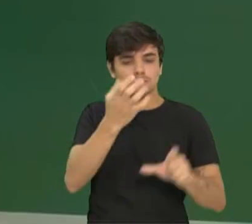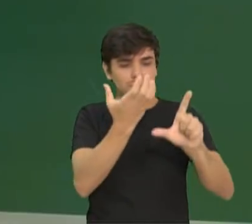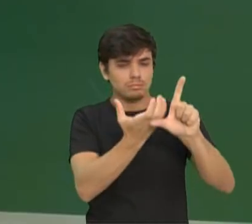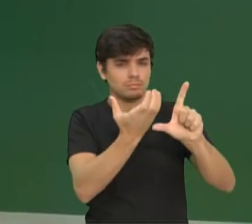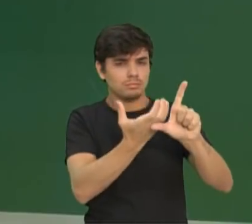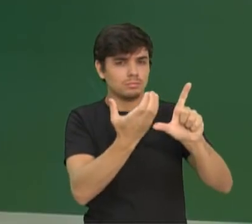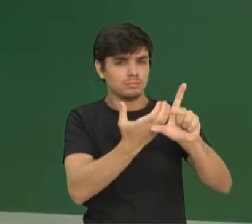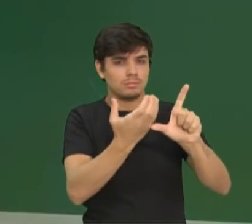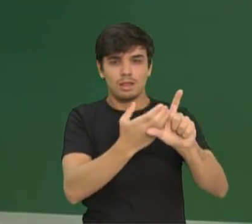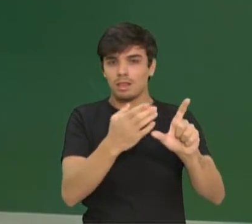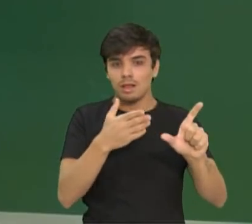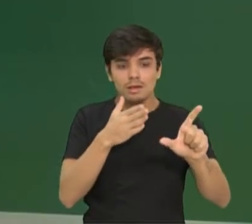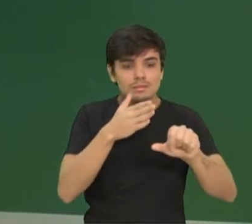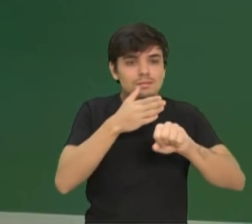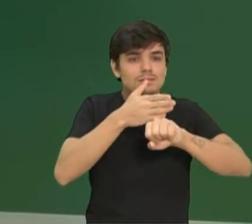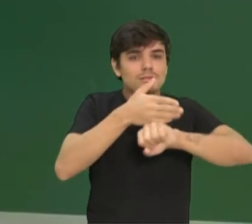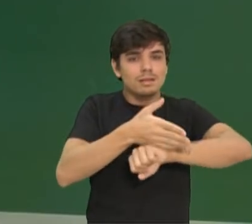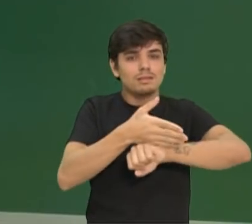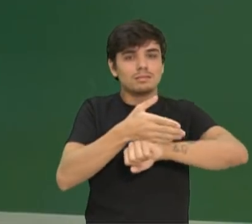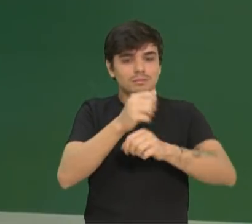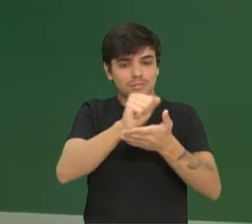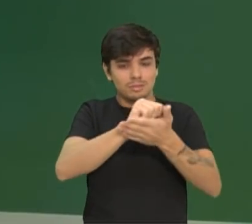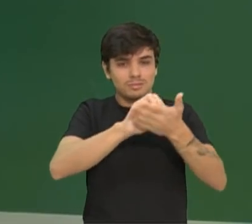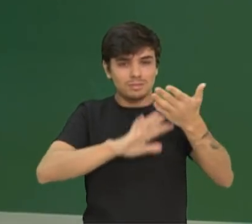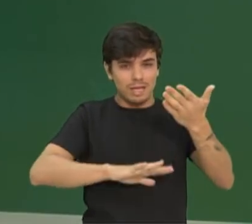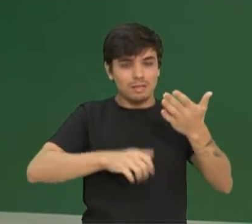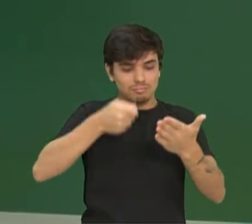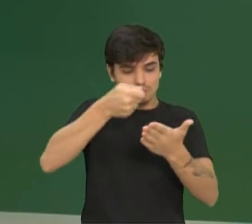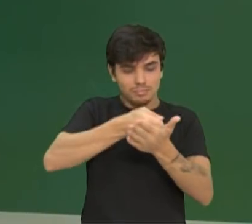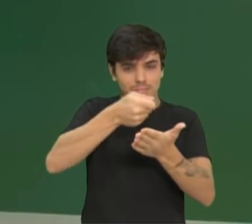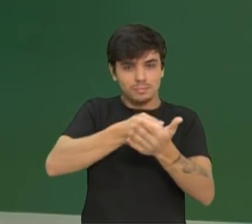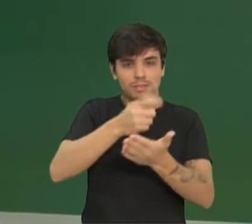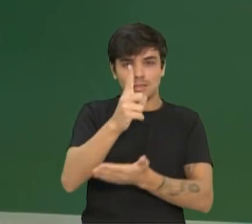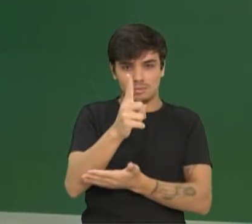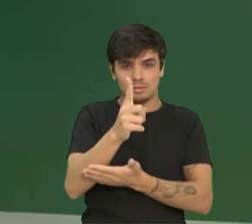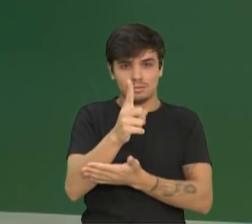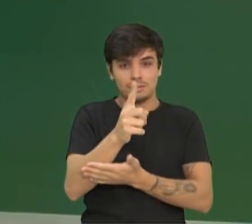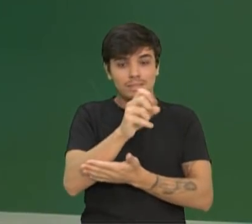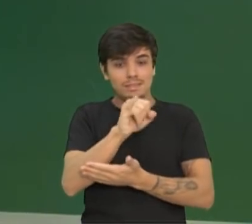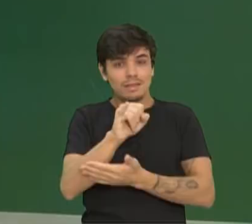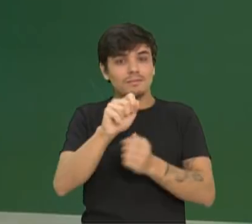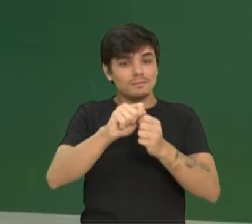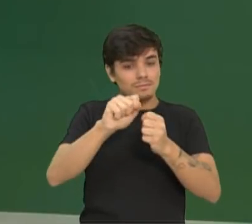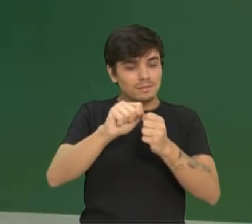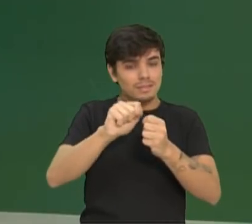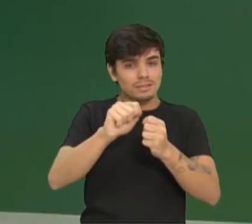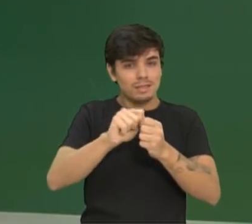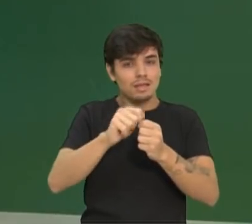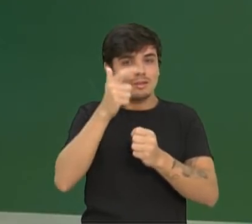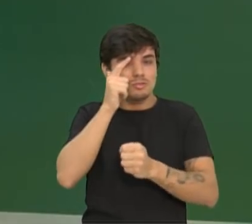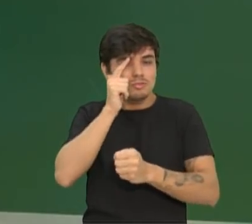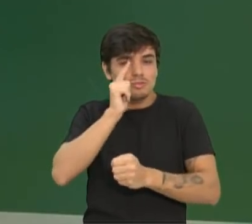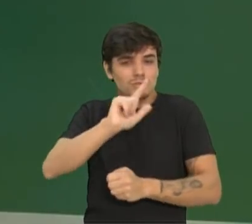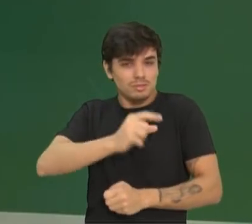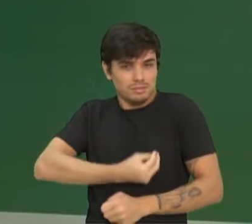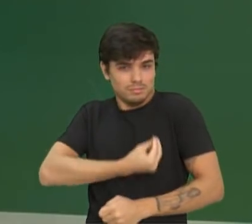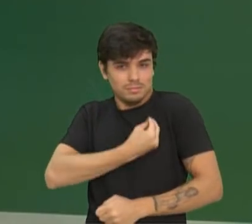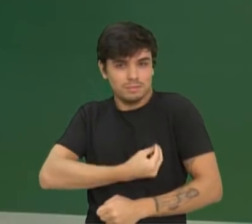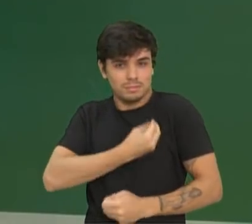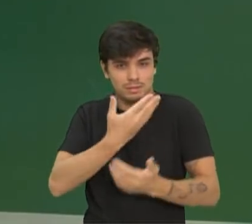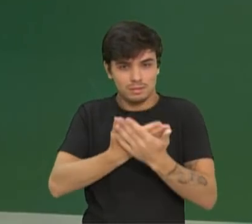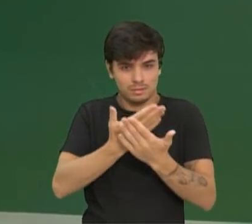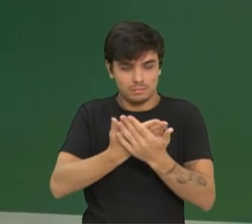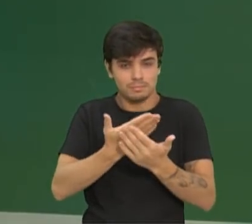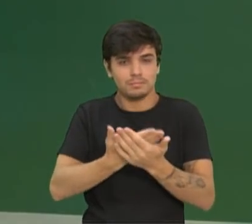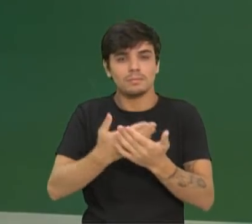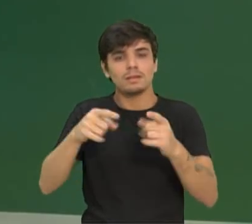acessar a atividade obrigatória 1, pois através dela você irá registrar a sua presença na aula. Também acesse os